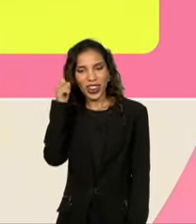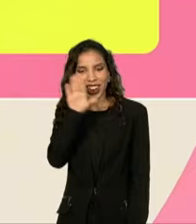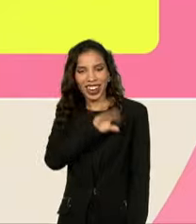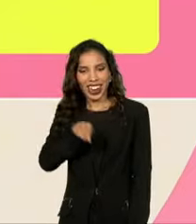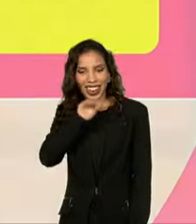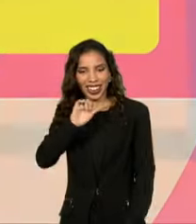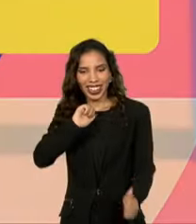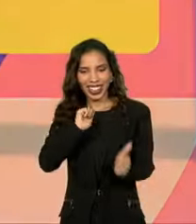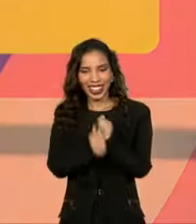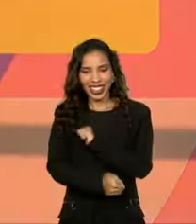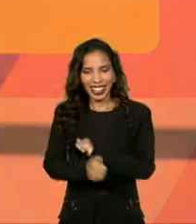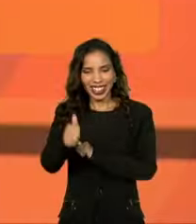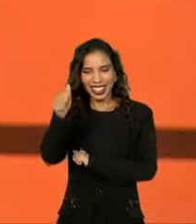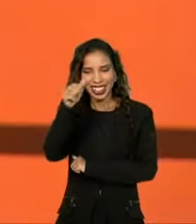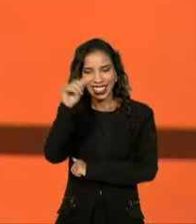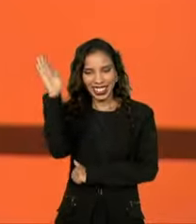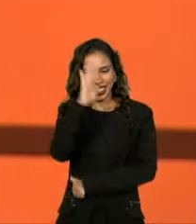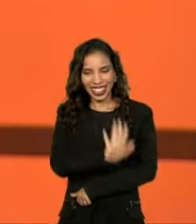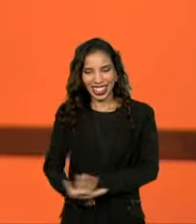Deu outra!